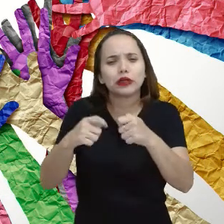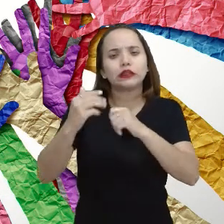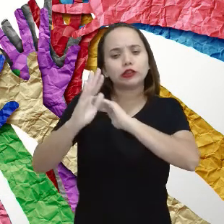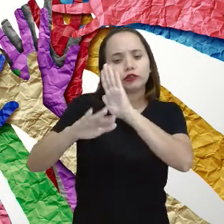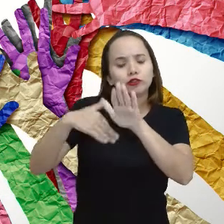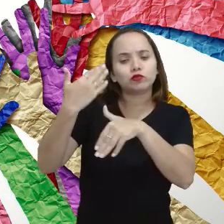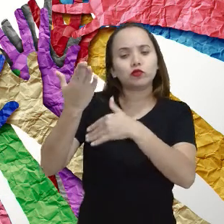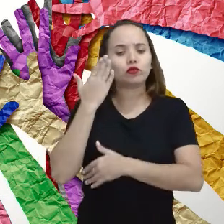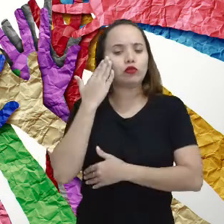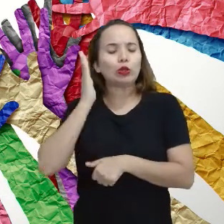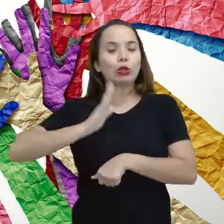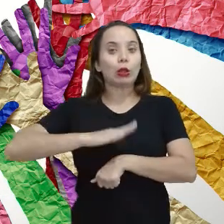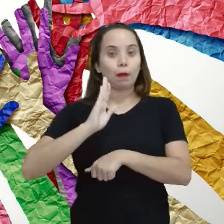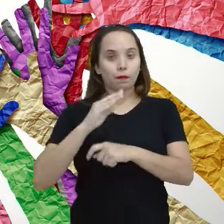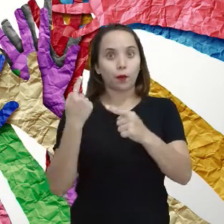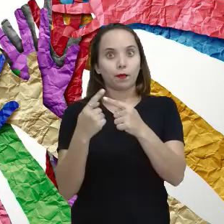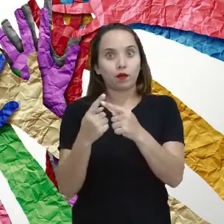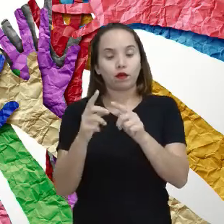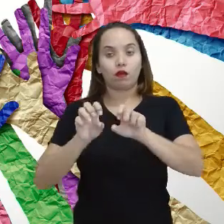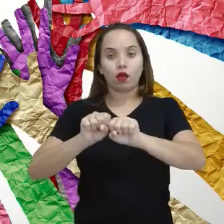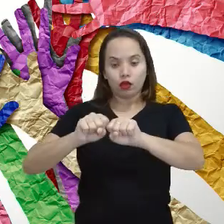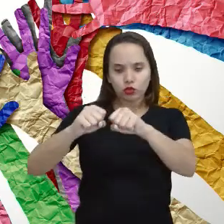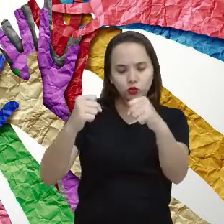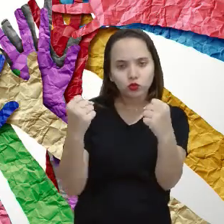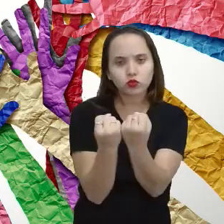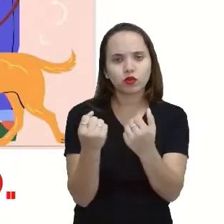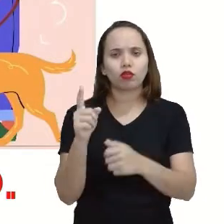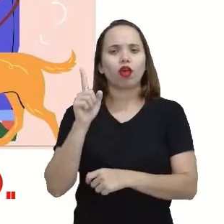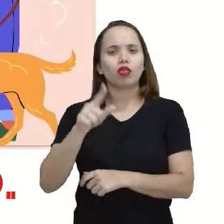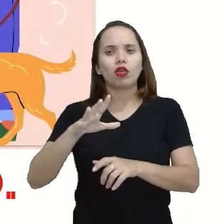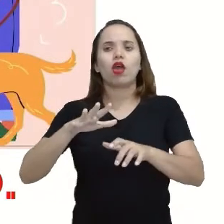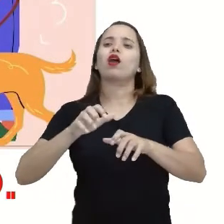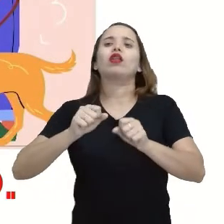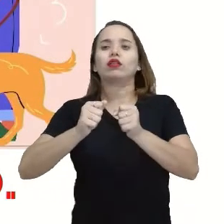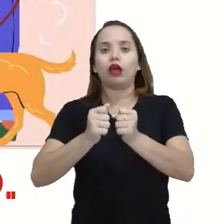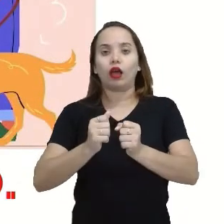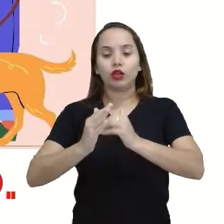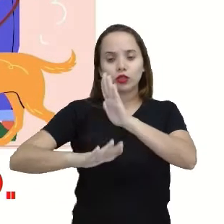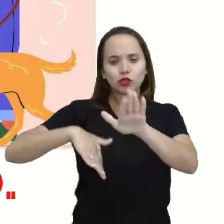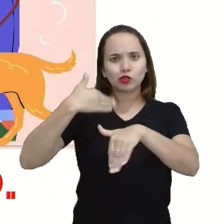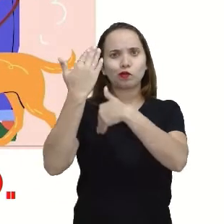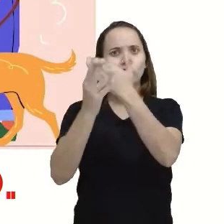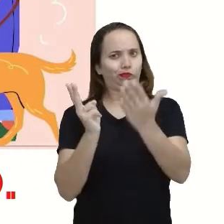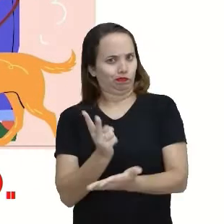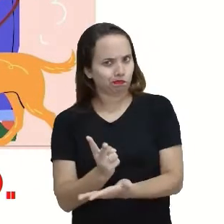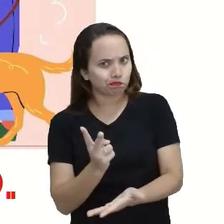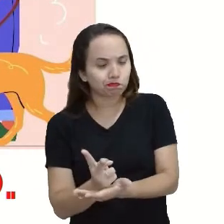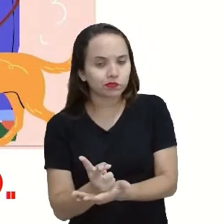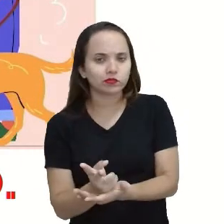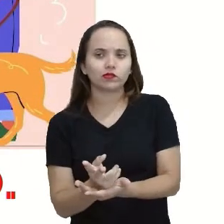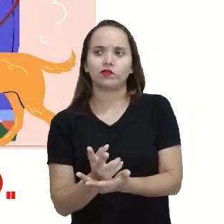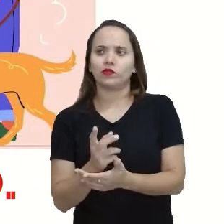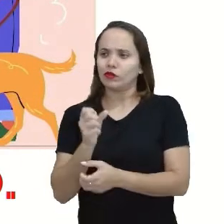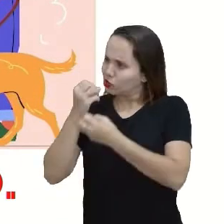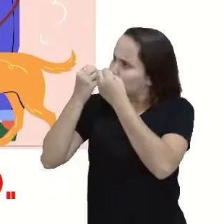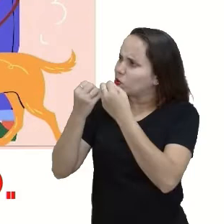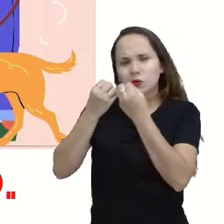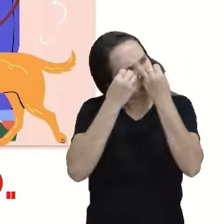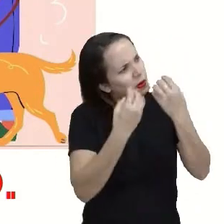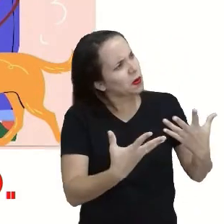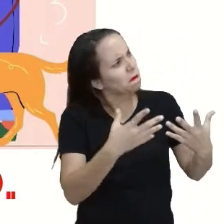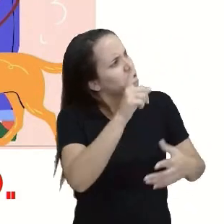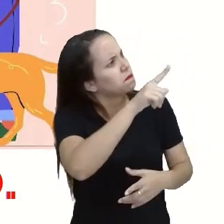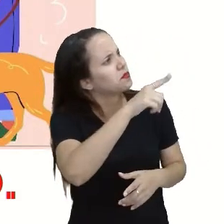sendo entendidos, porque é justamente isso. A sociedade, ela está em pleno desenvolvimento. E esse desenvolvimento... Isso é que é bom, né, Armando? Né?